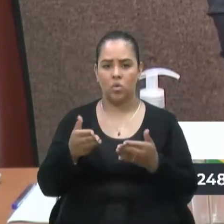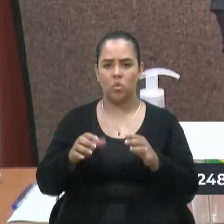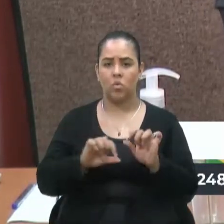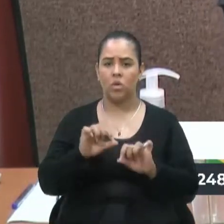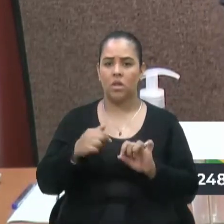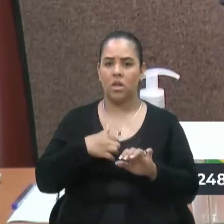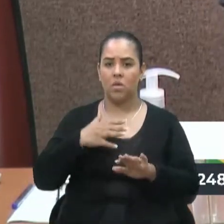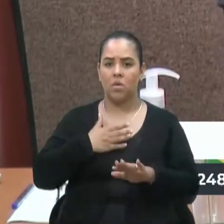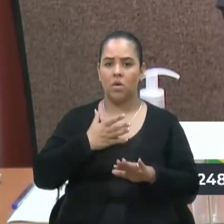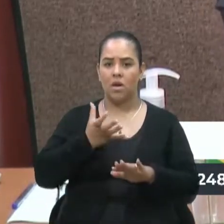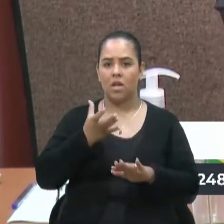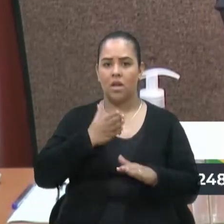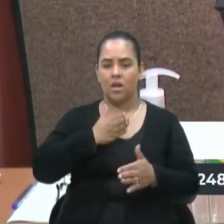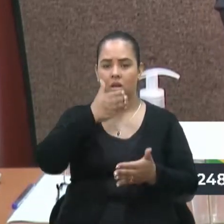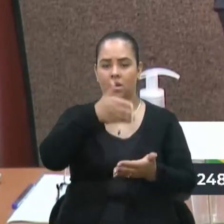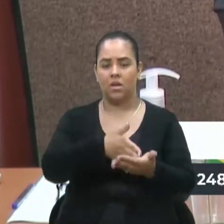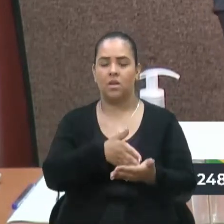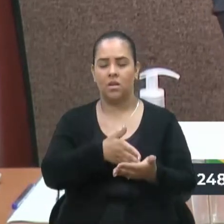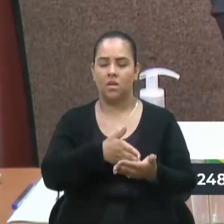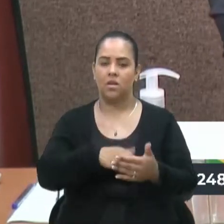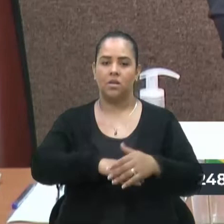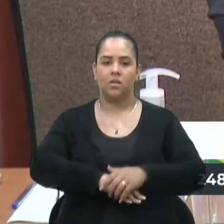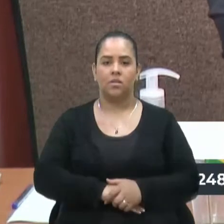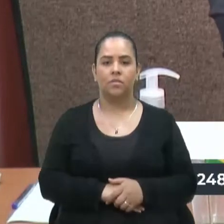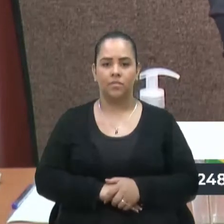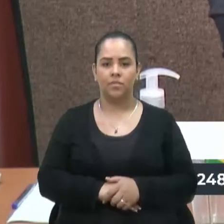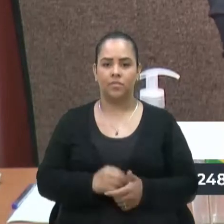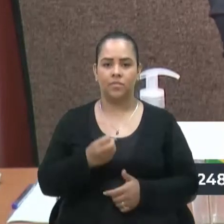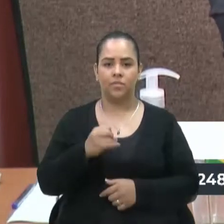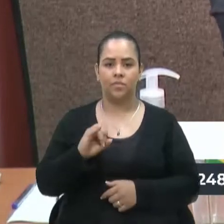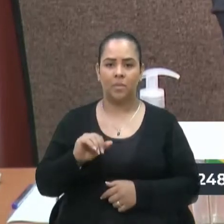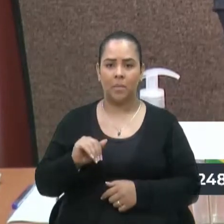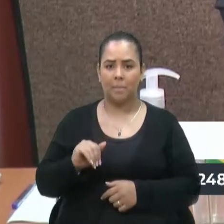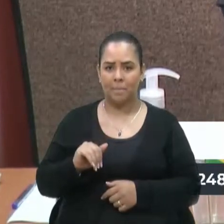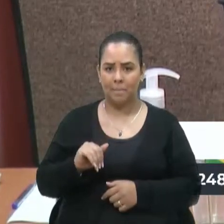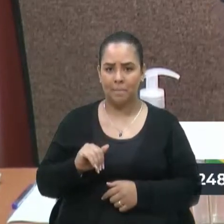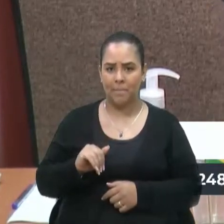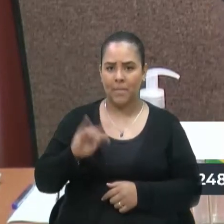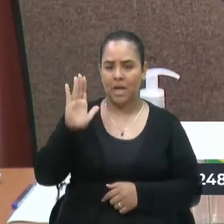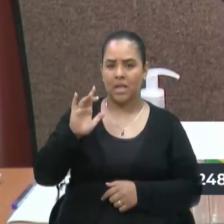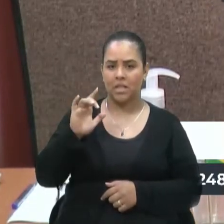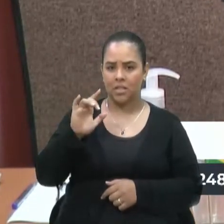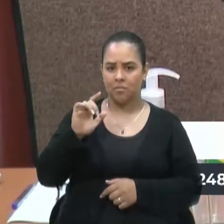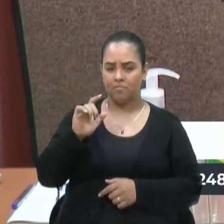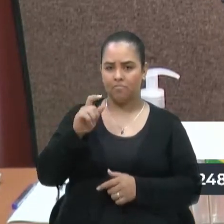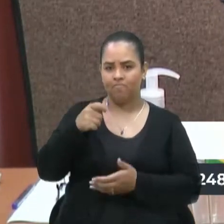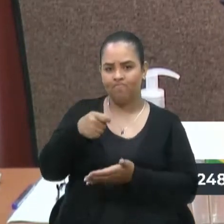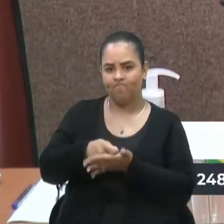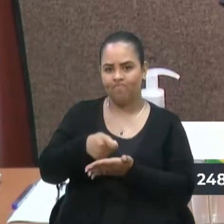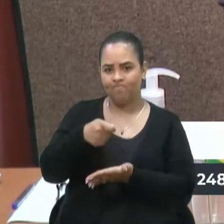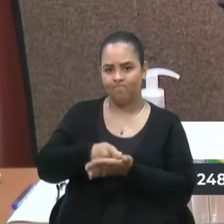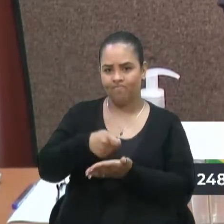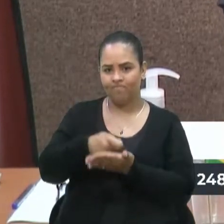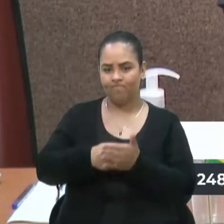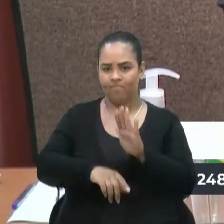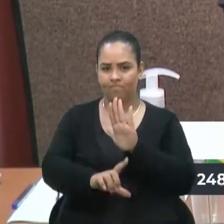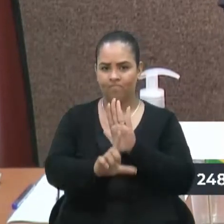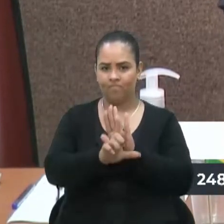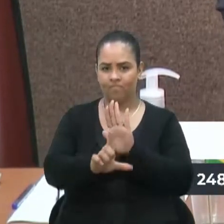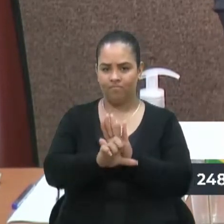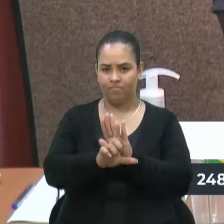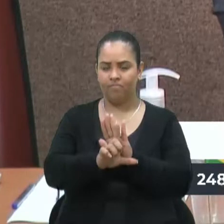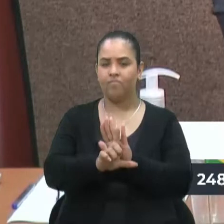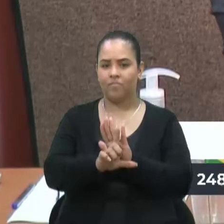quero chegar com a minha fala? Que quanto mais estão endurecendo as leis